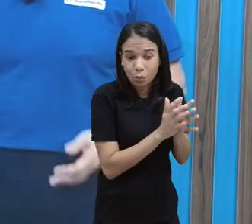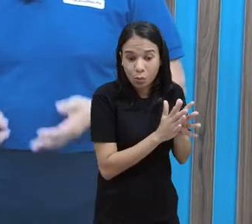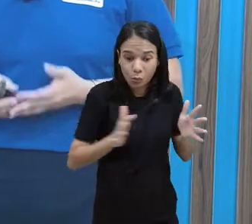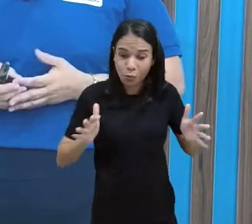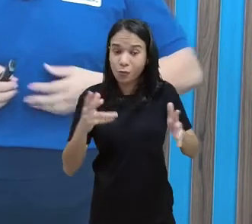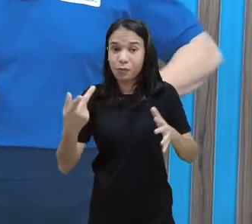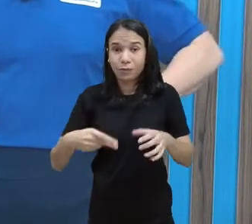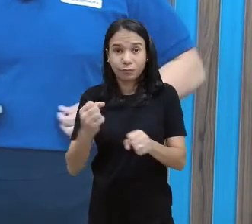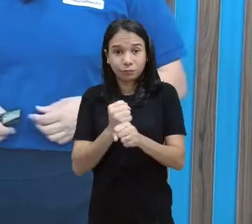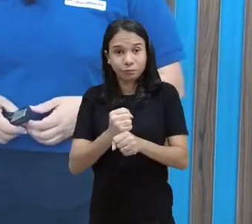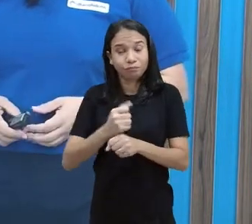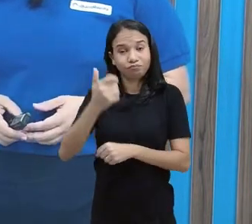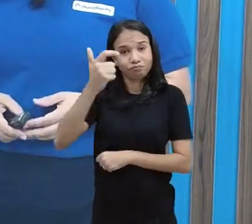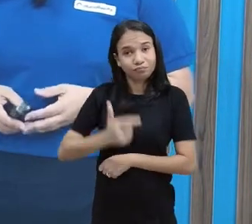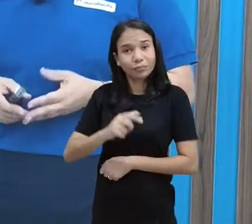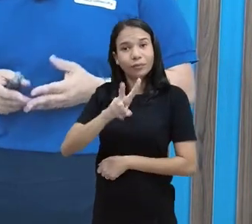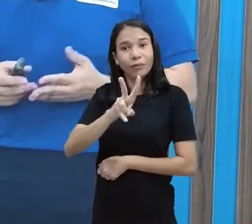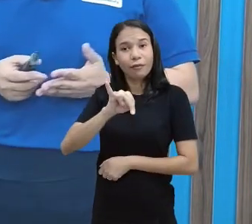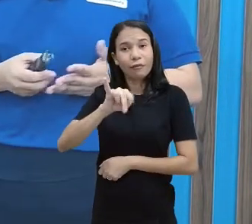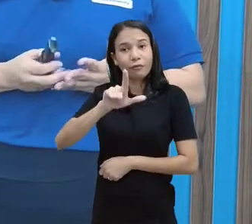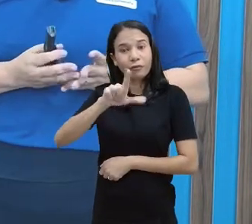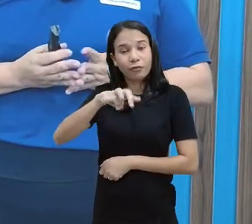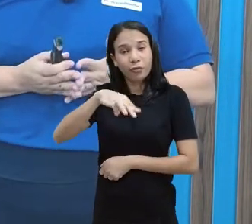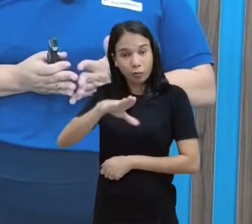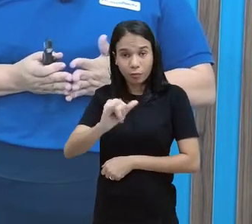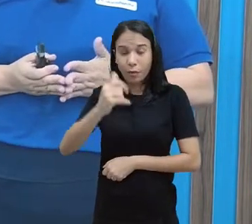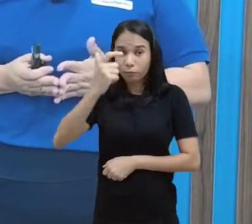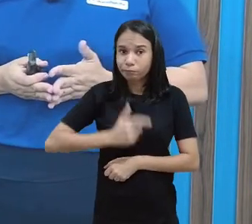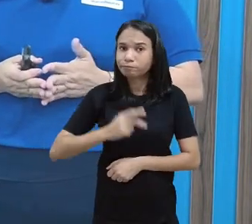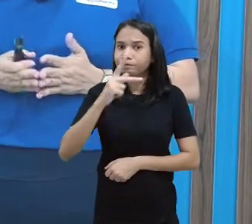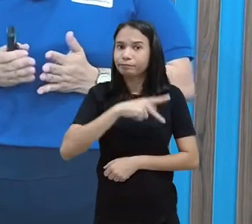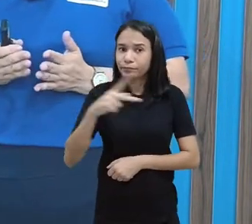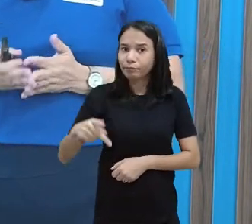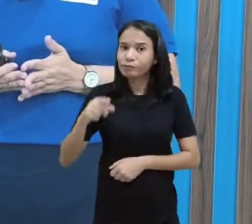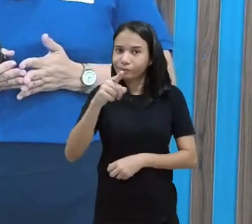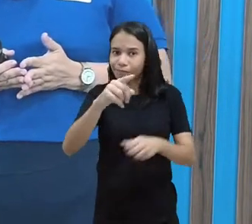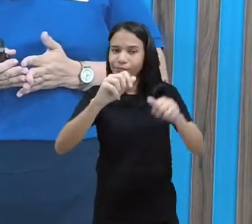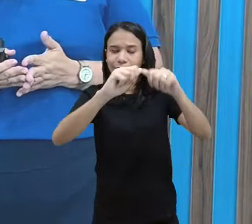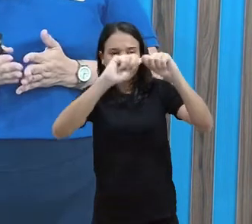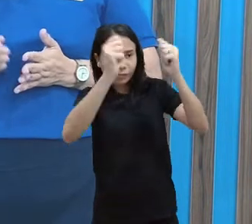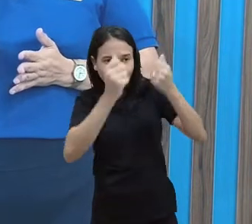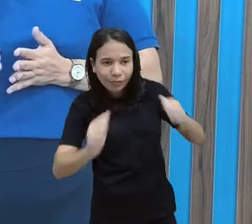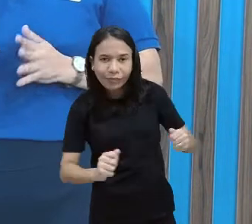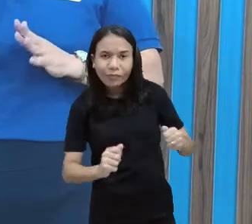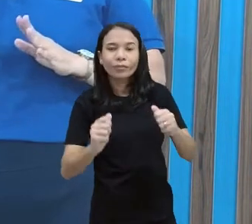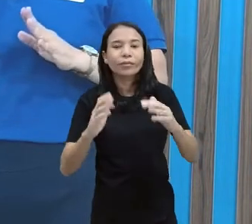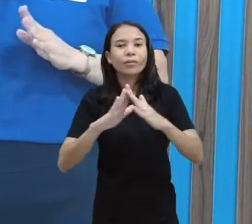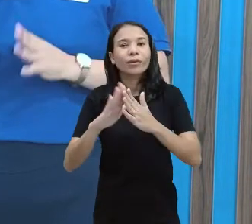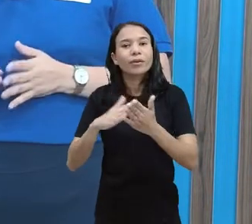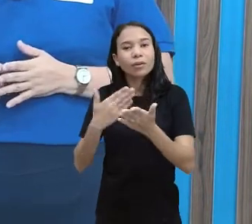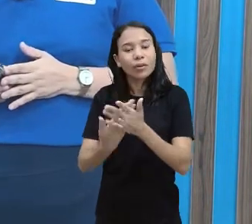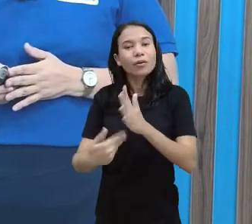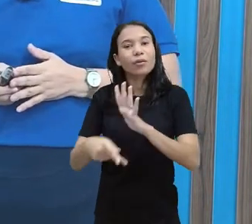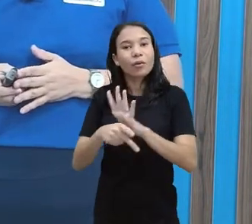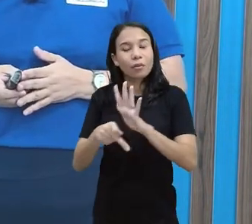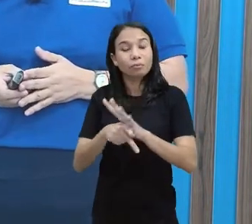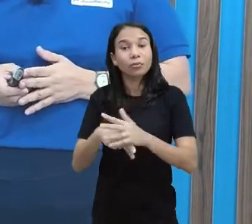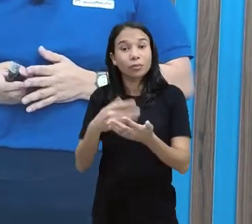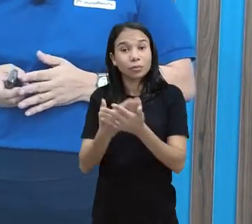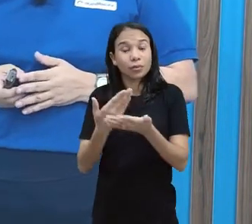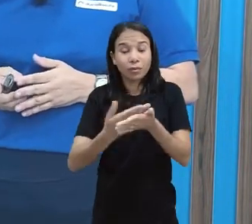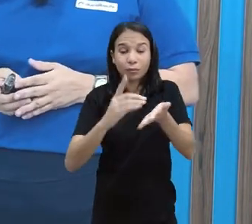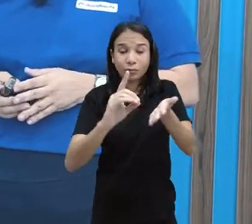ano. Eu sou Vilma, sou a sua professora de arte da Escola Municipal para